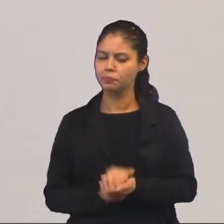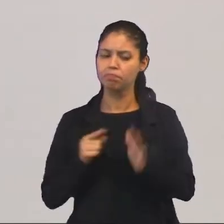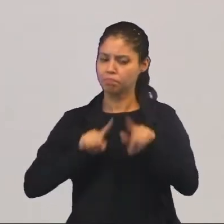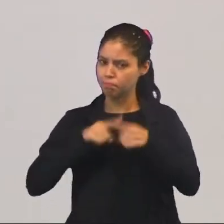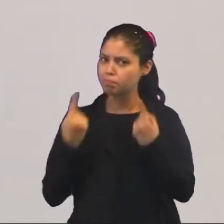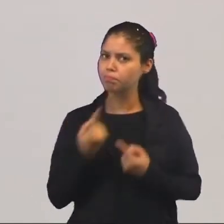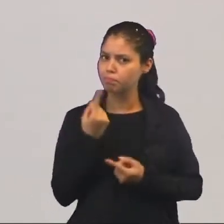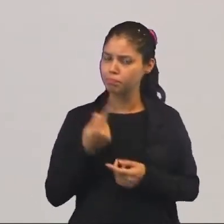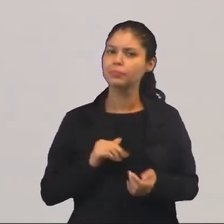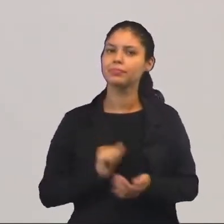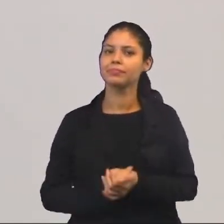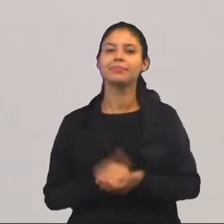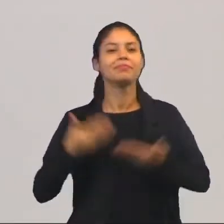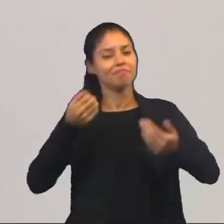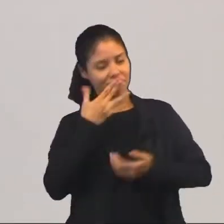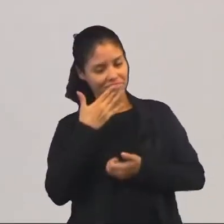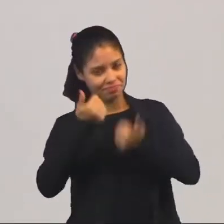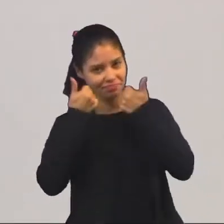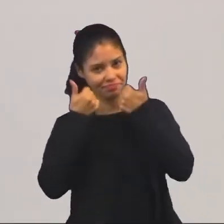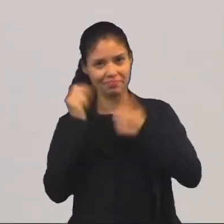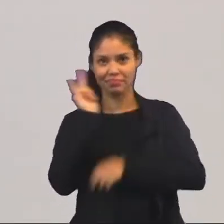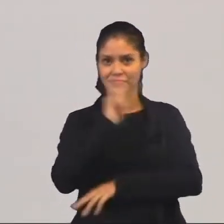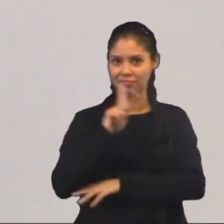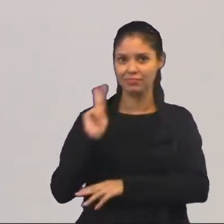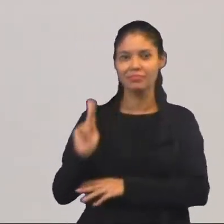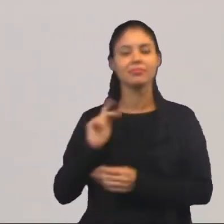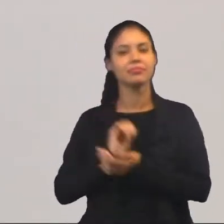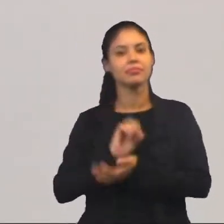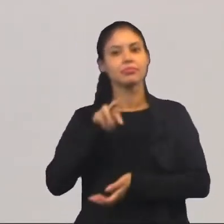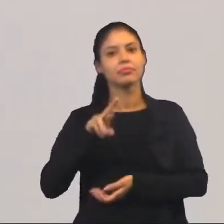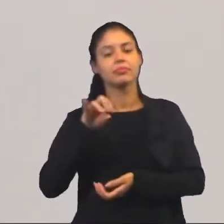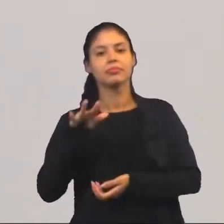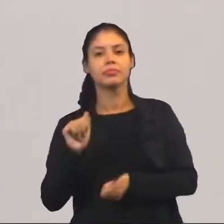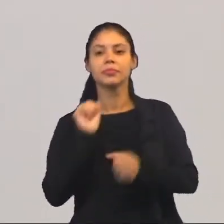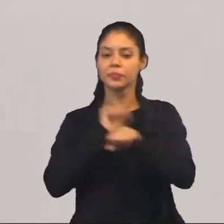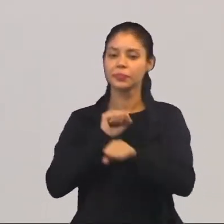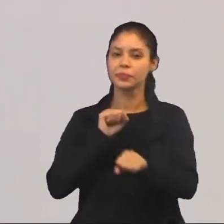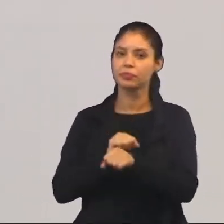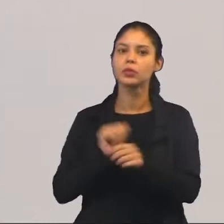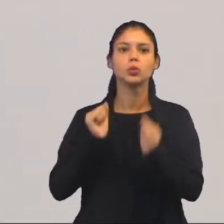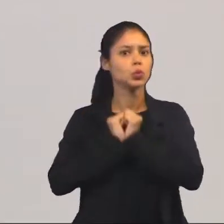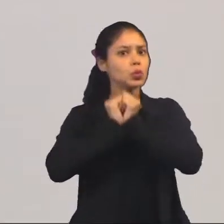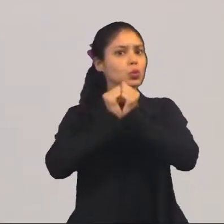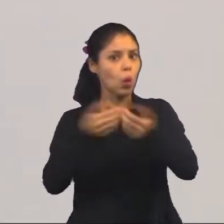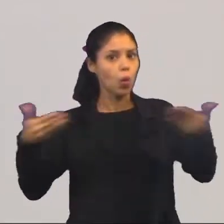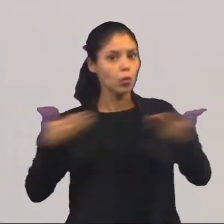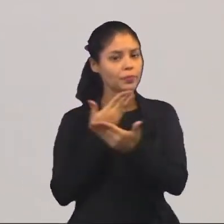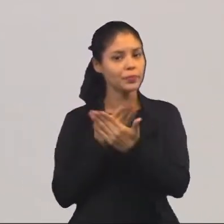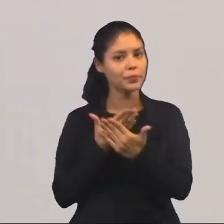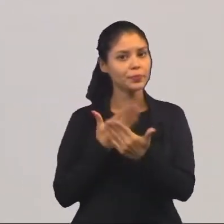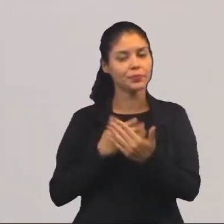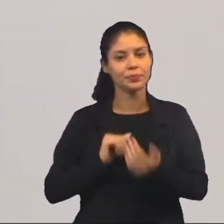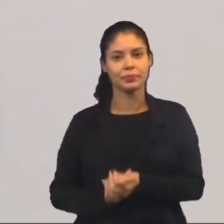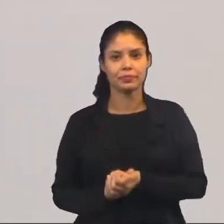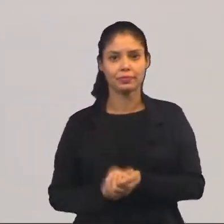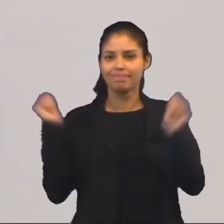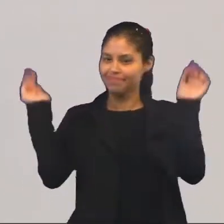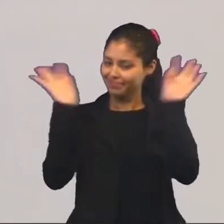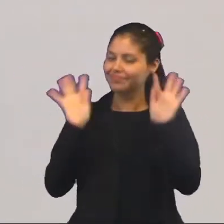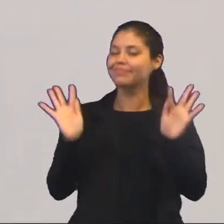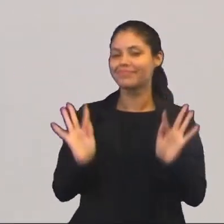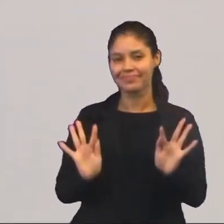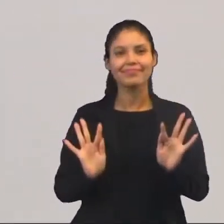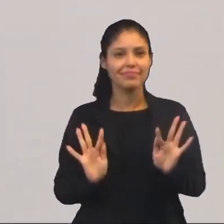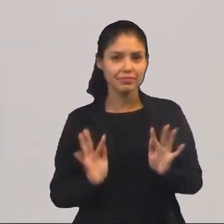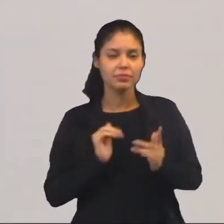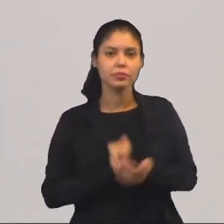uma aprendizagem? Muito bem! Sou a professora Marilane Moraes e espero a tua participação nessa aula e estou aqui